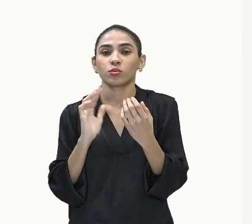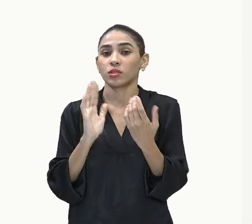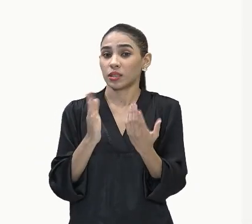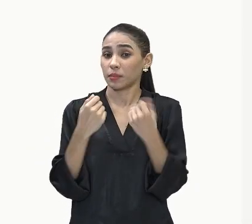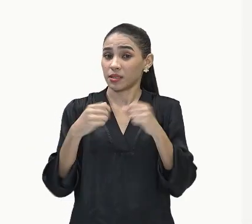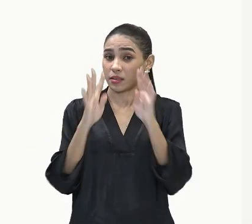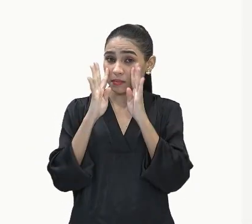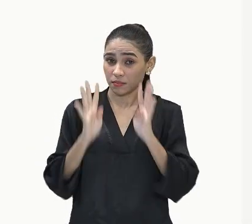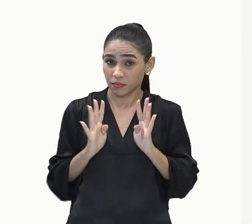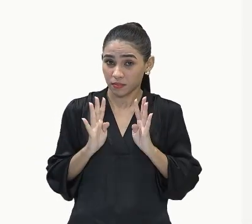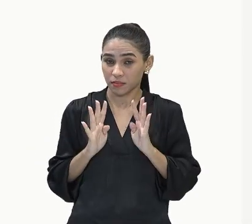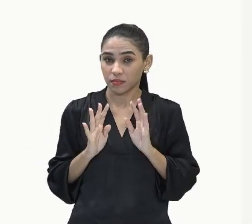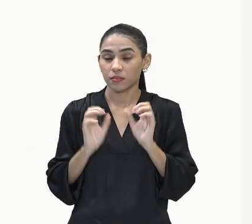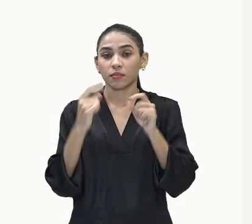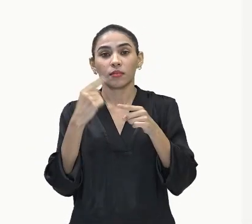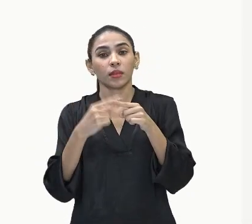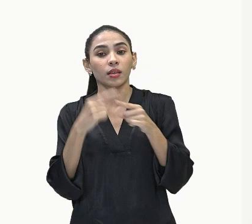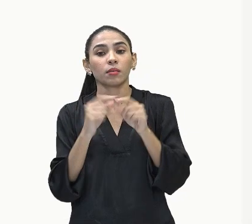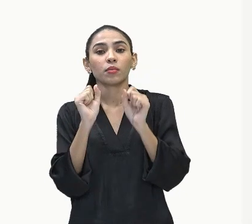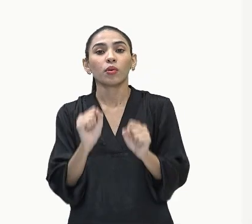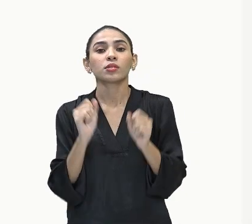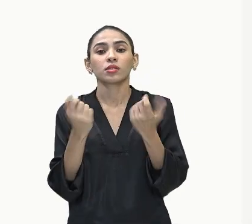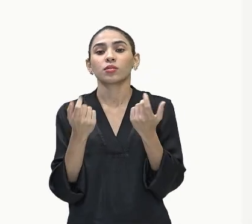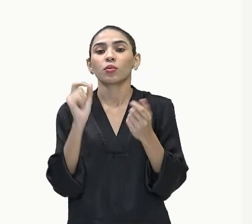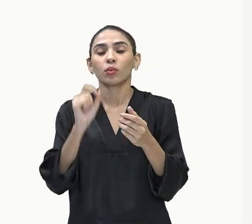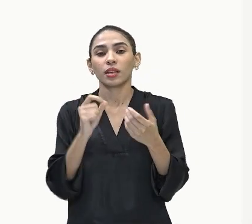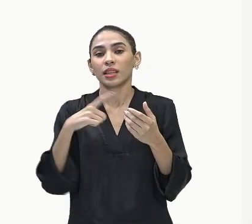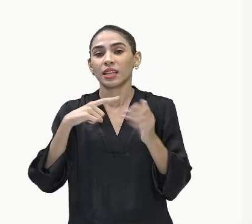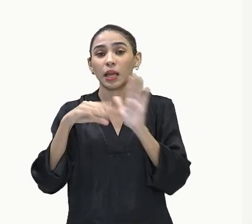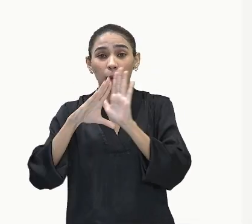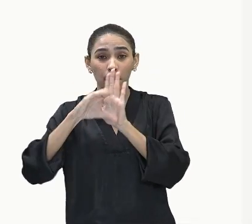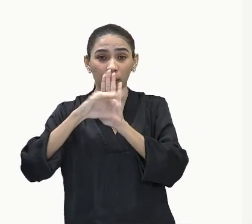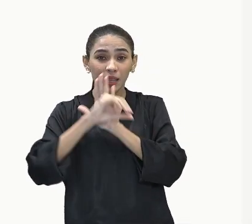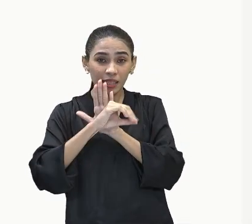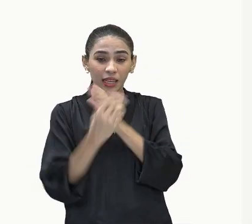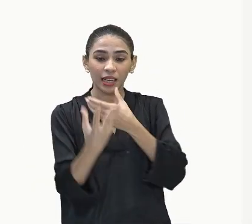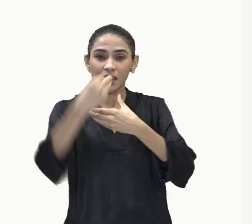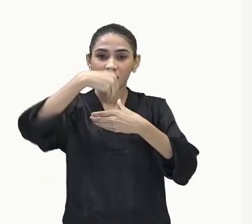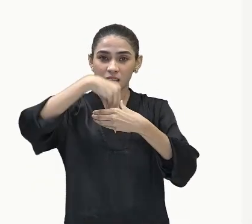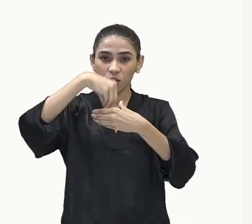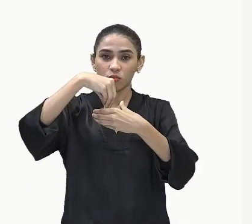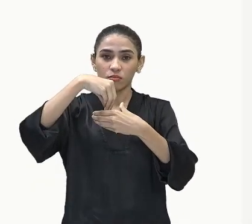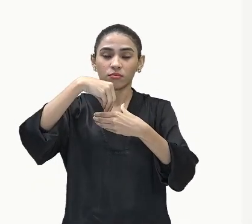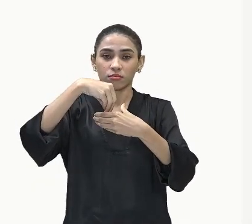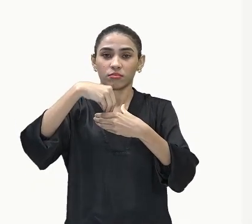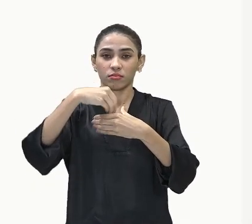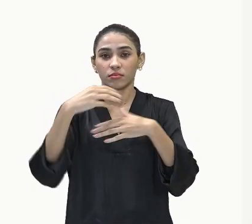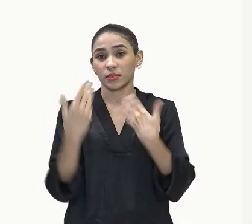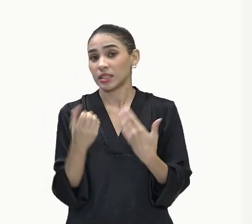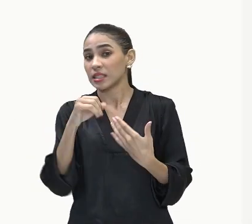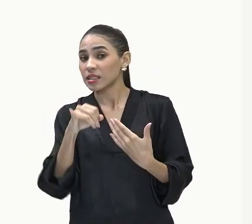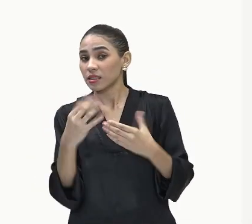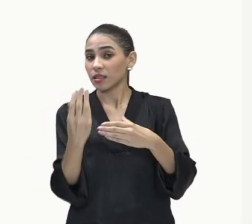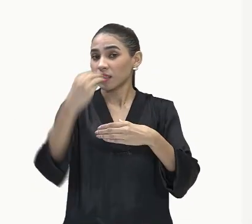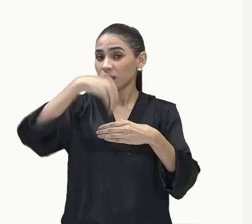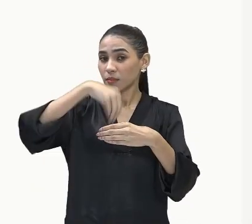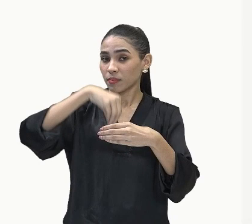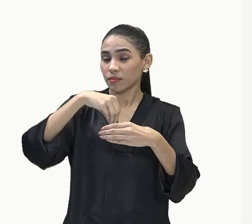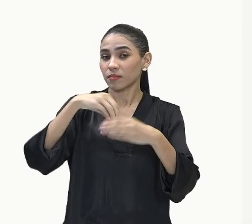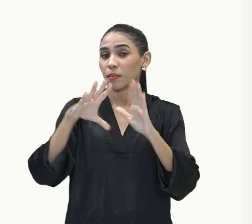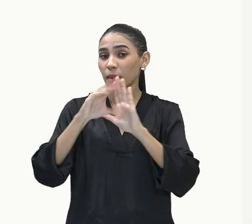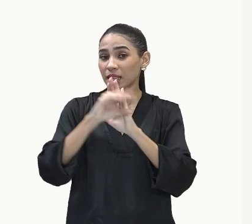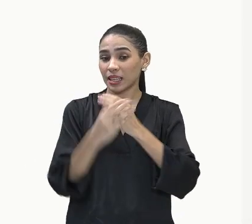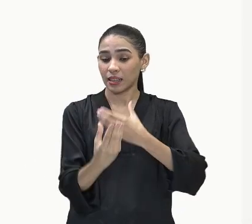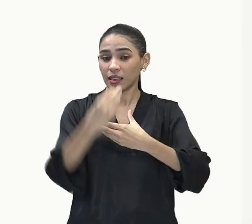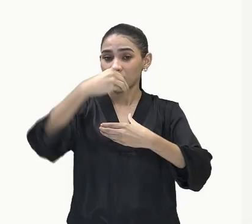atenção porque ele pode estar infeccionado né ele pode estar com uma bactéria e se ele estiver com essa